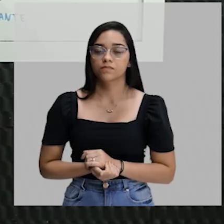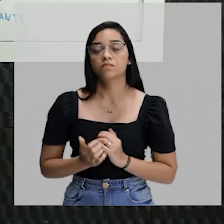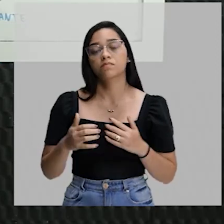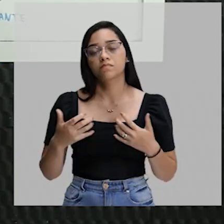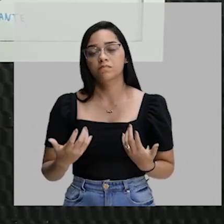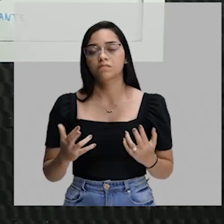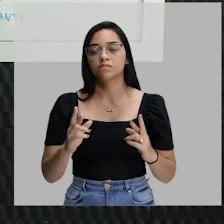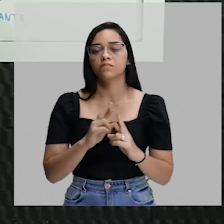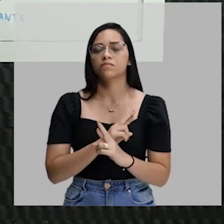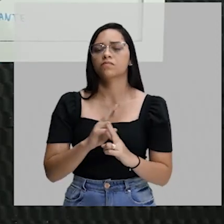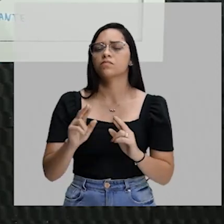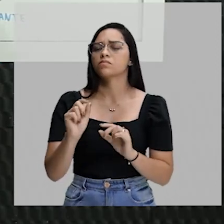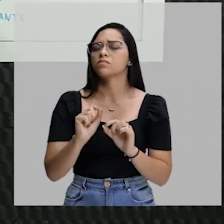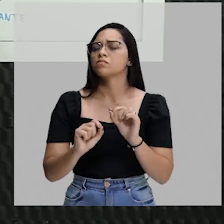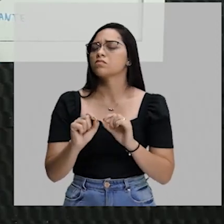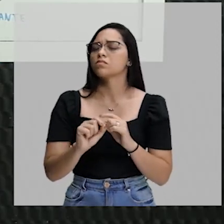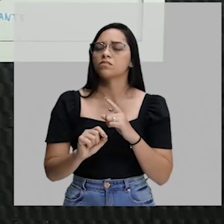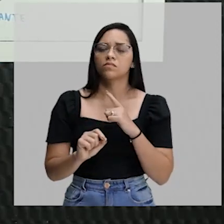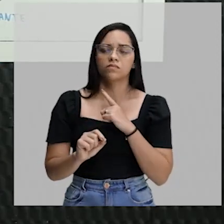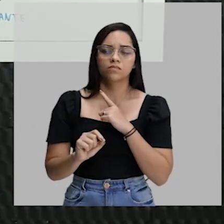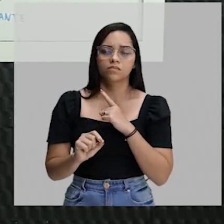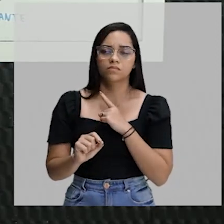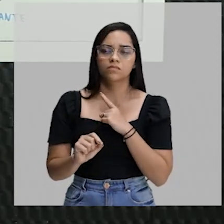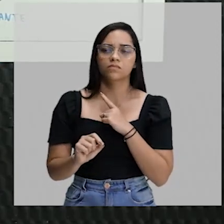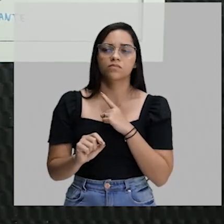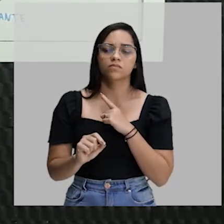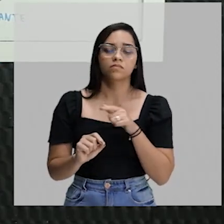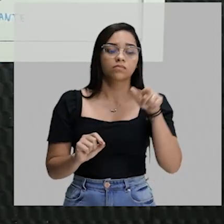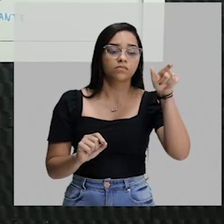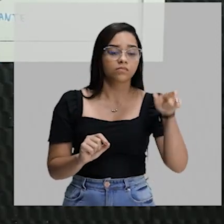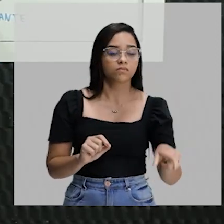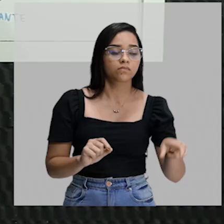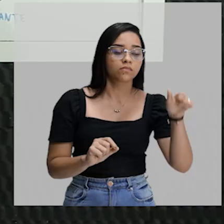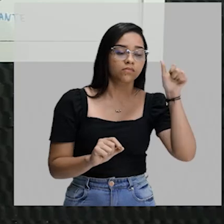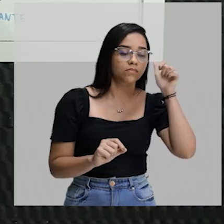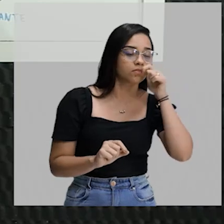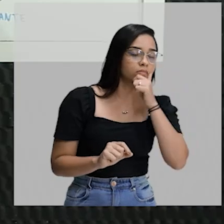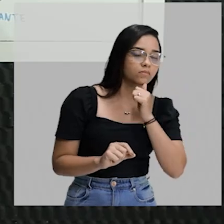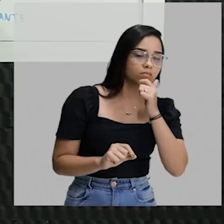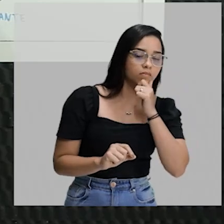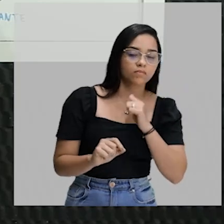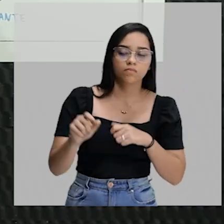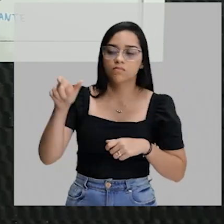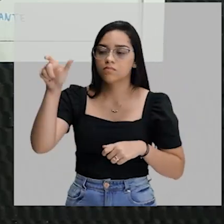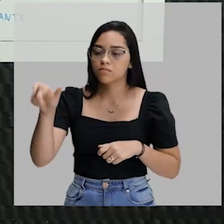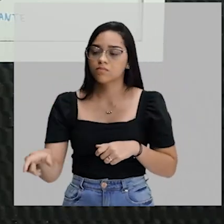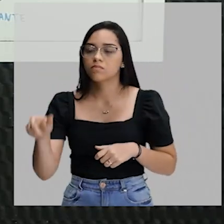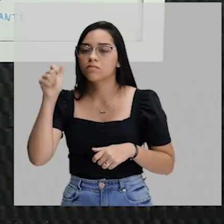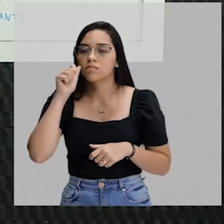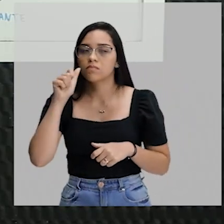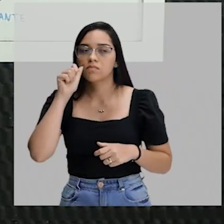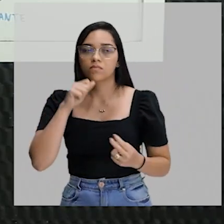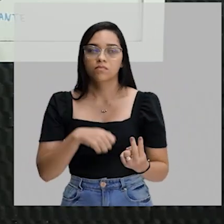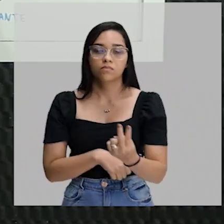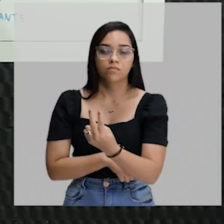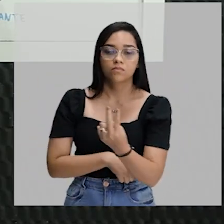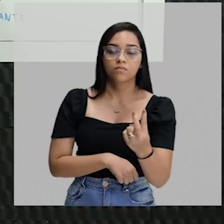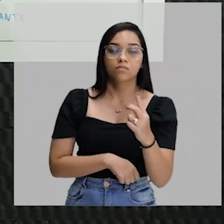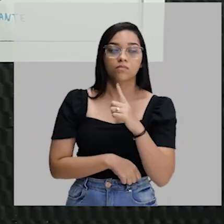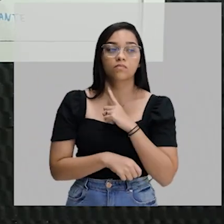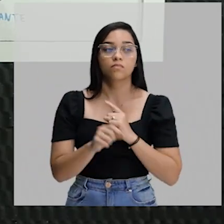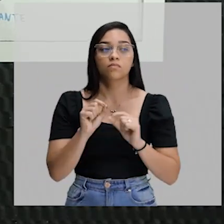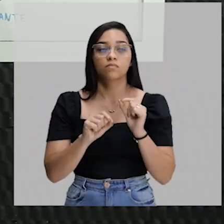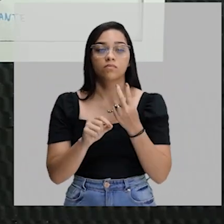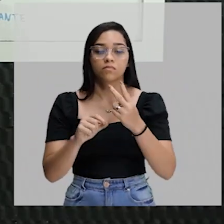Essa relação aqui, quando eu tenho um indivíduo do sexo masculino e o indivíduo do sexo feminino, entre esses dois tem